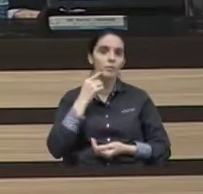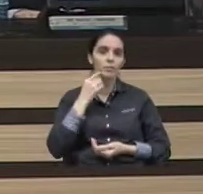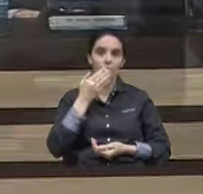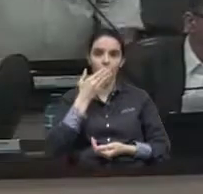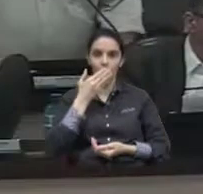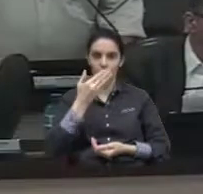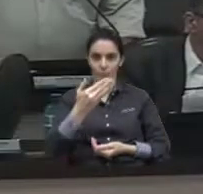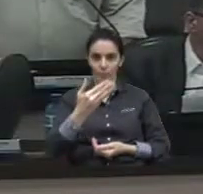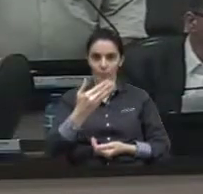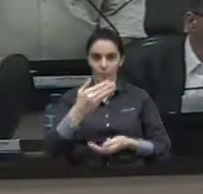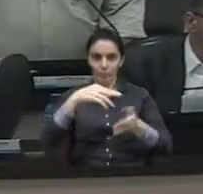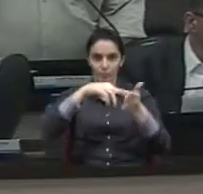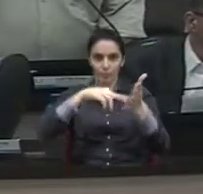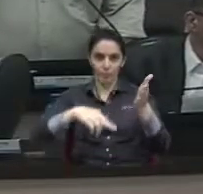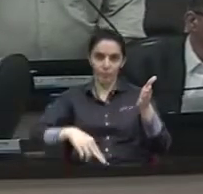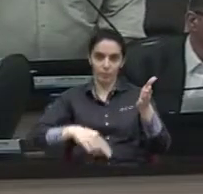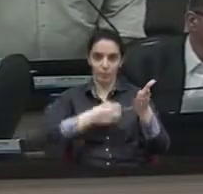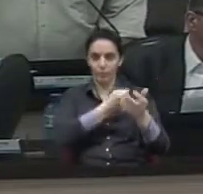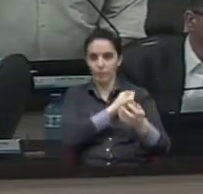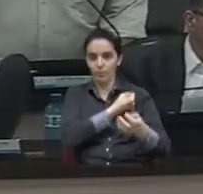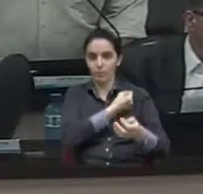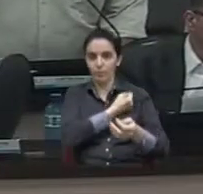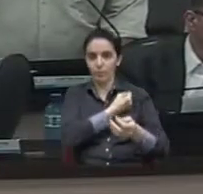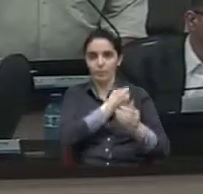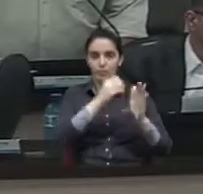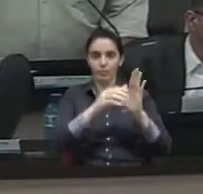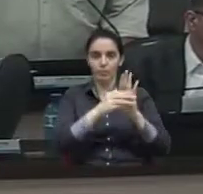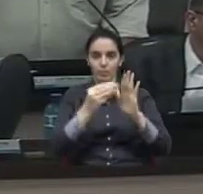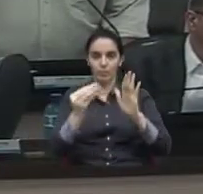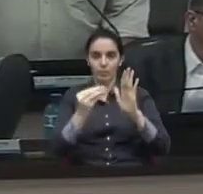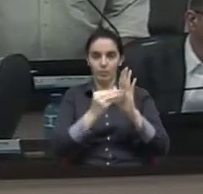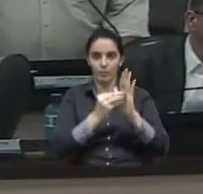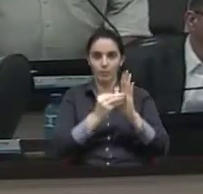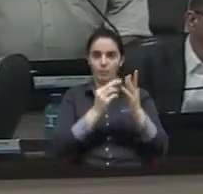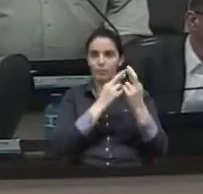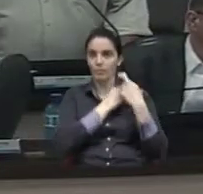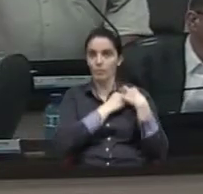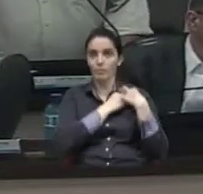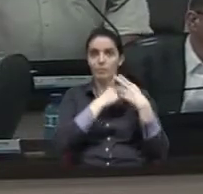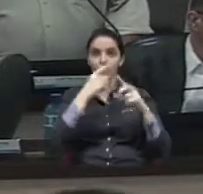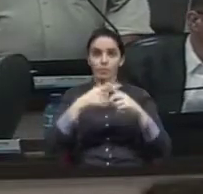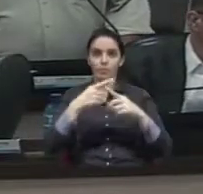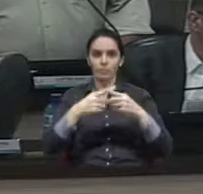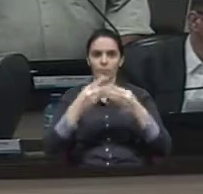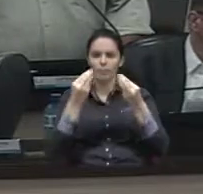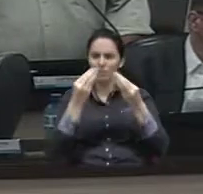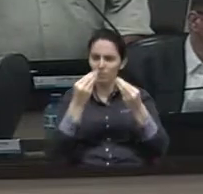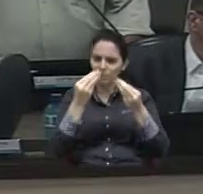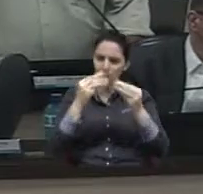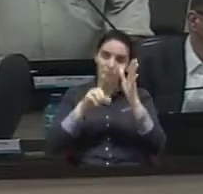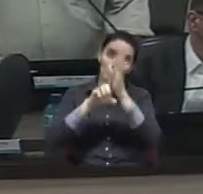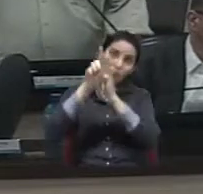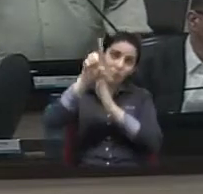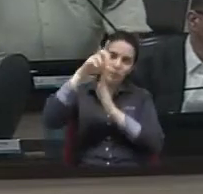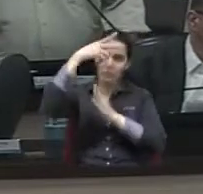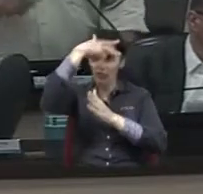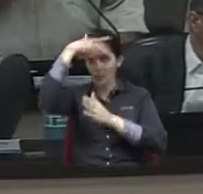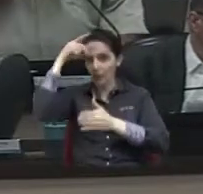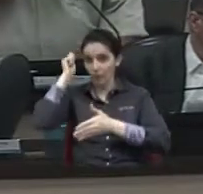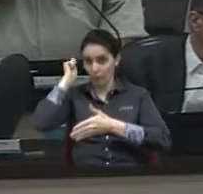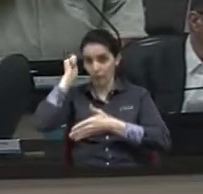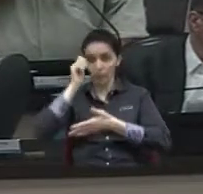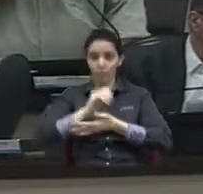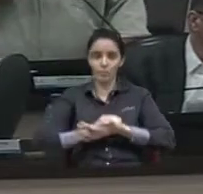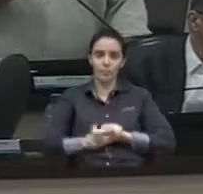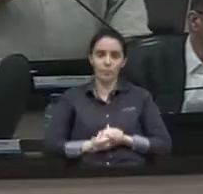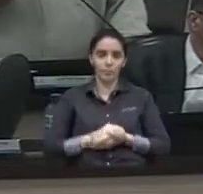que seja lida só o número, a emenda e o autor, visto que ainda há um grande número de requerimentos ainda para ser lido nessa casa.